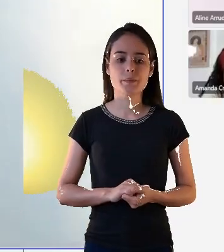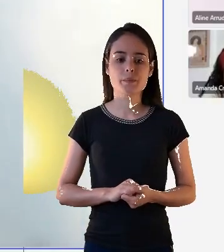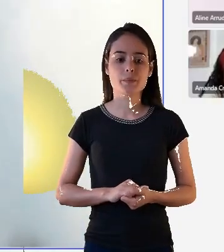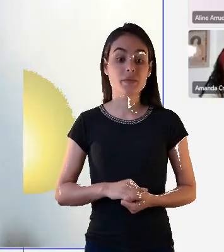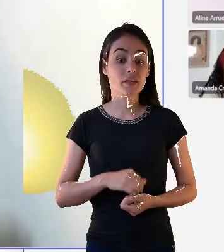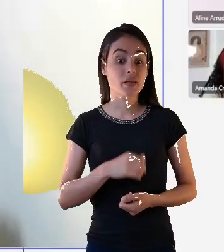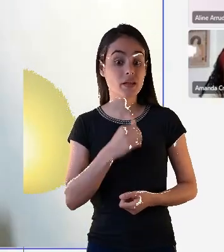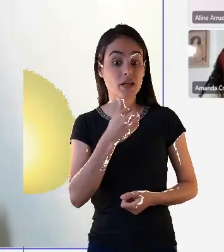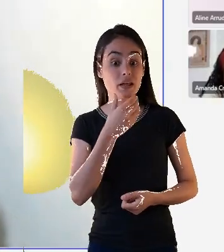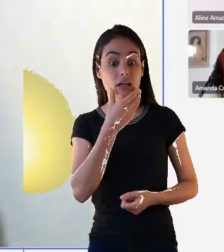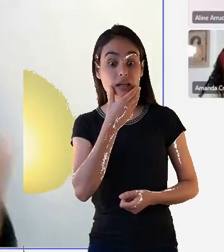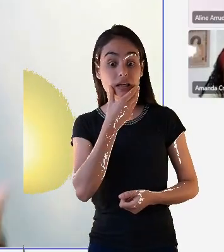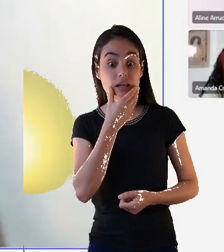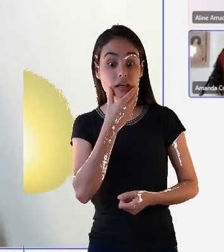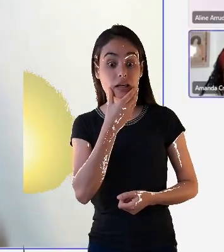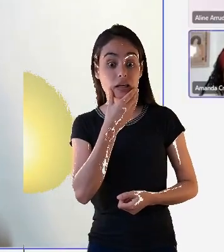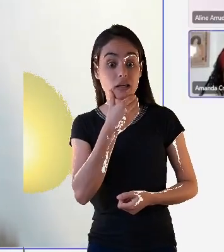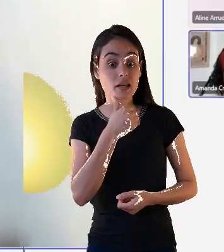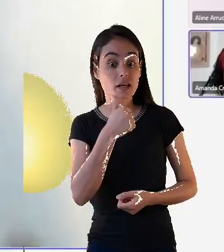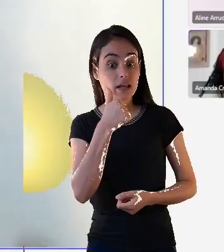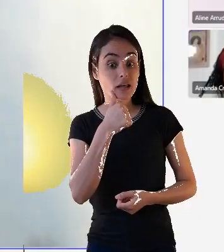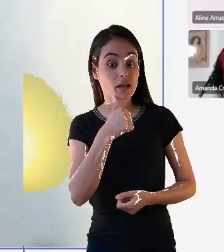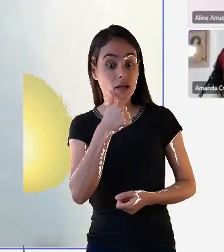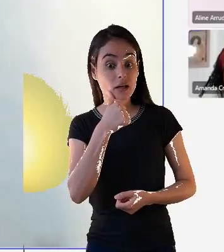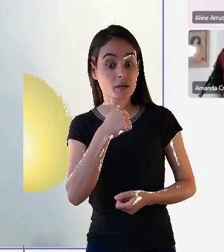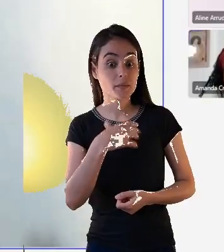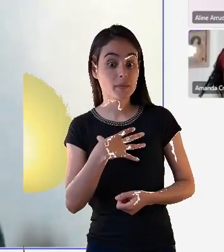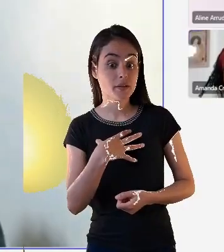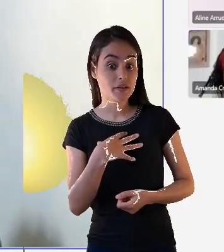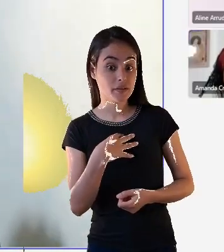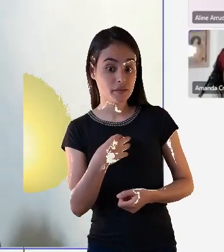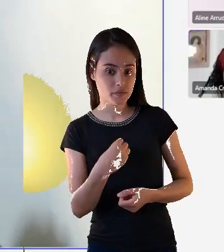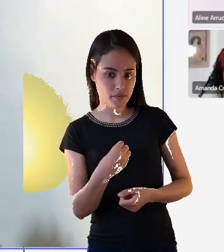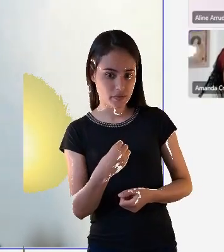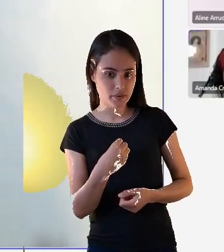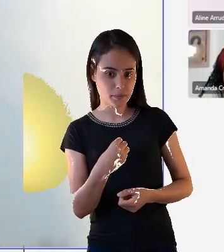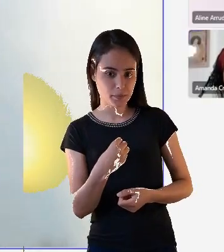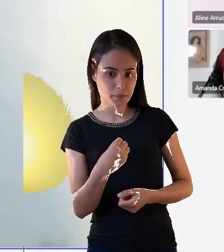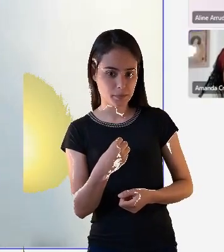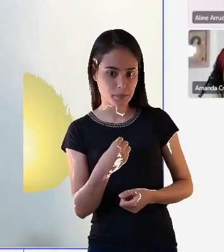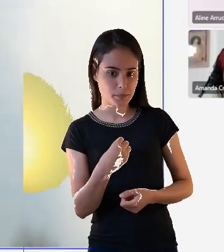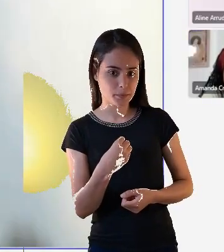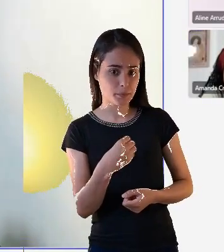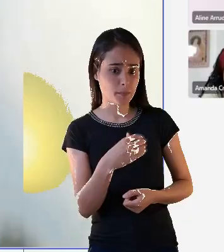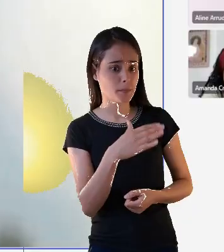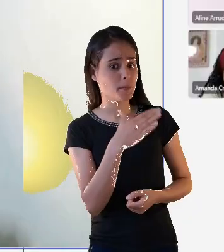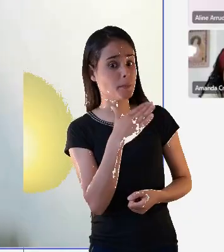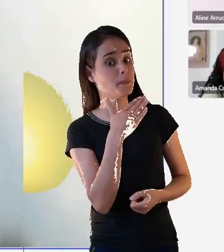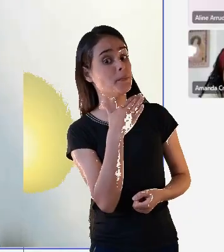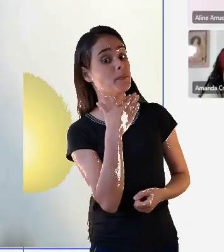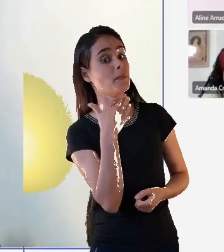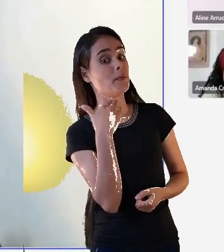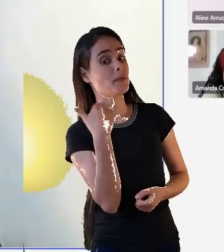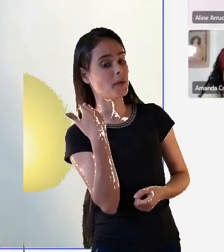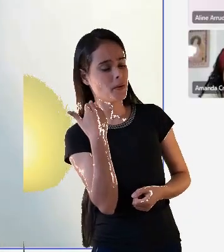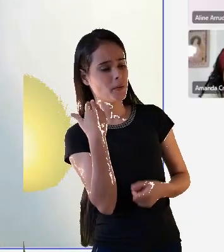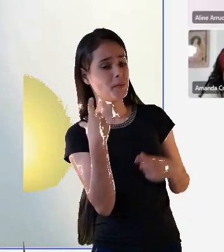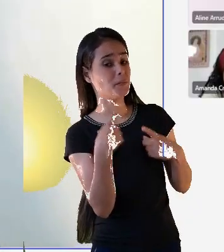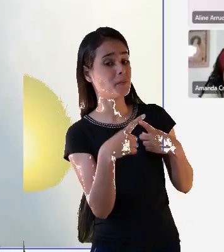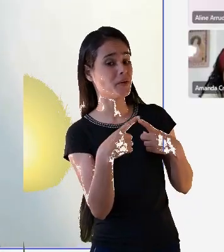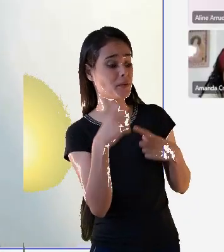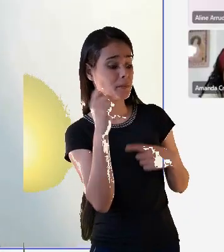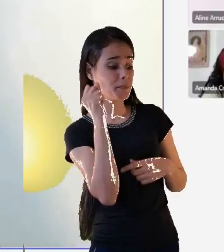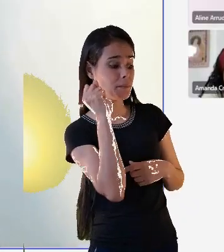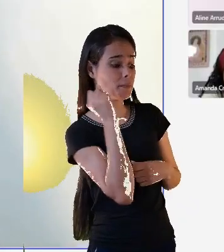foi assassinada enquanto denunciava o fato. Ela era uma deputada caçada pela ditadura, ela foi eleita deputada,